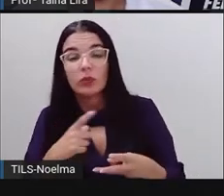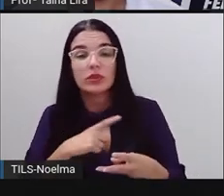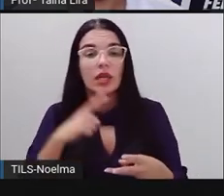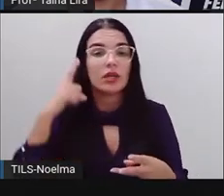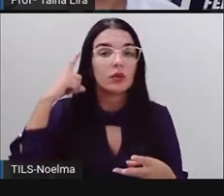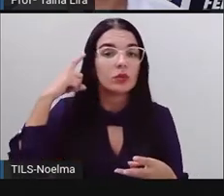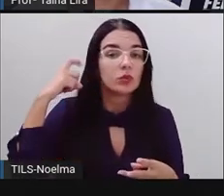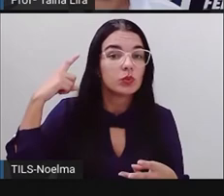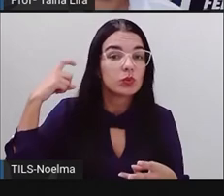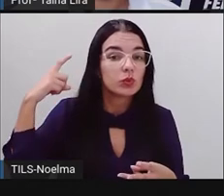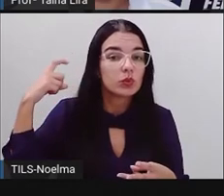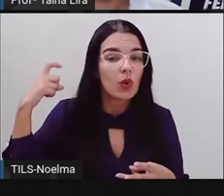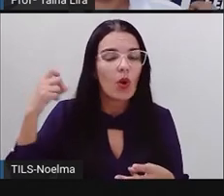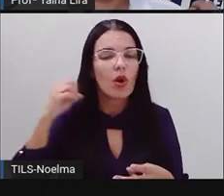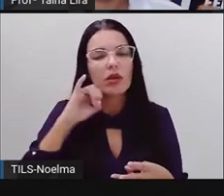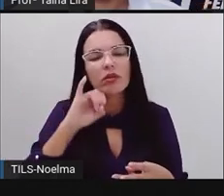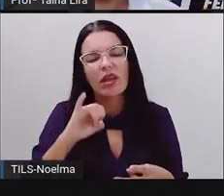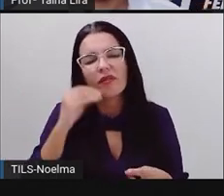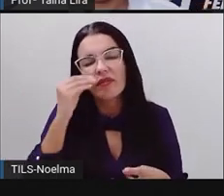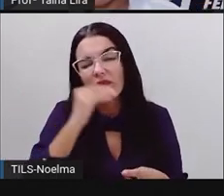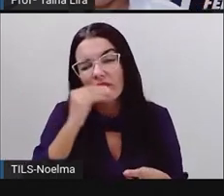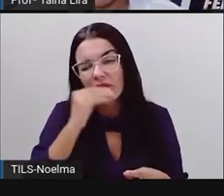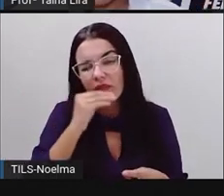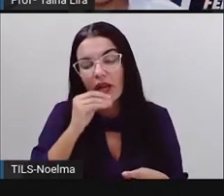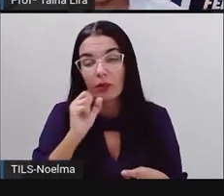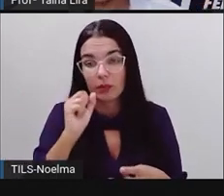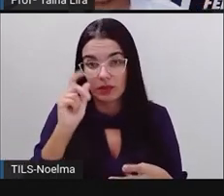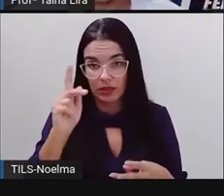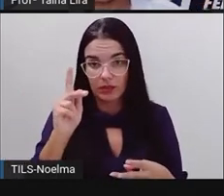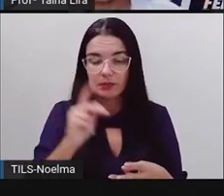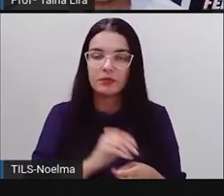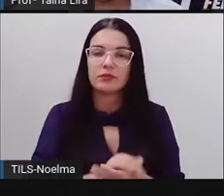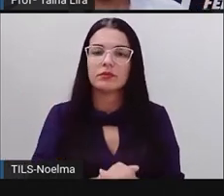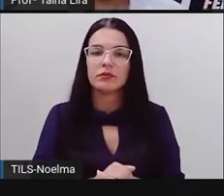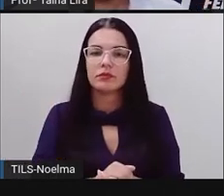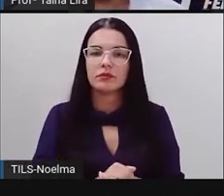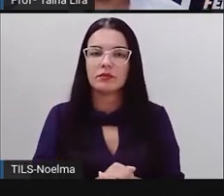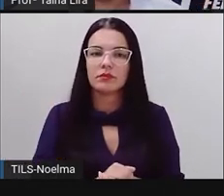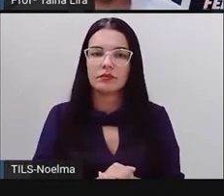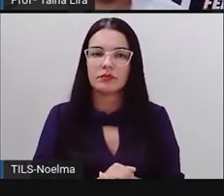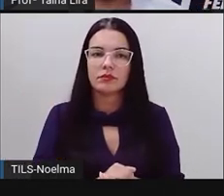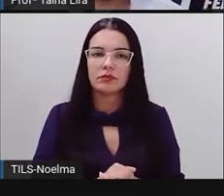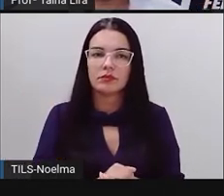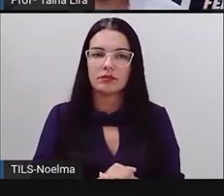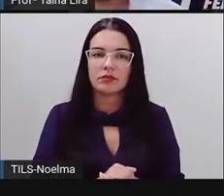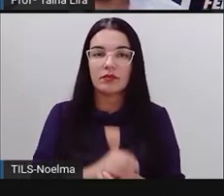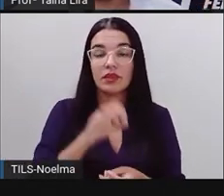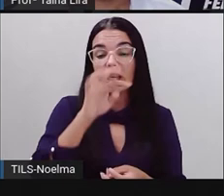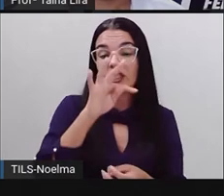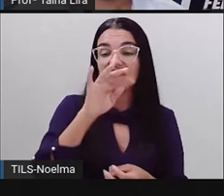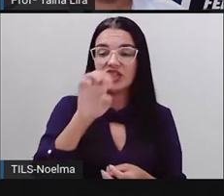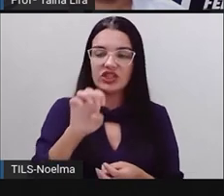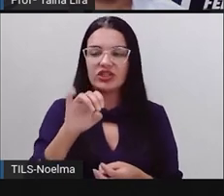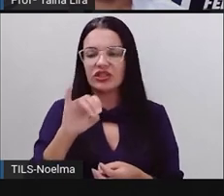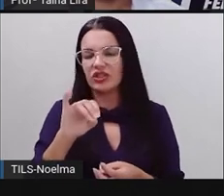palavra Marcele a sílaba mais forte é o certo tá bom o sorvete